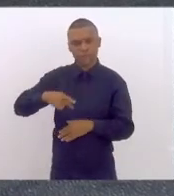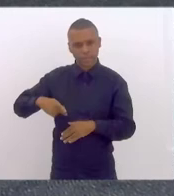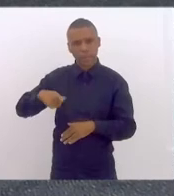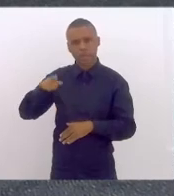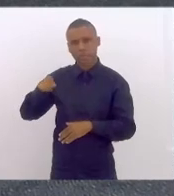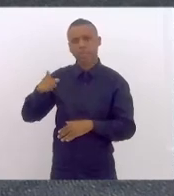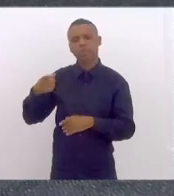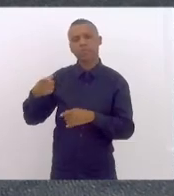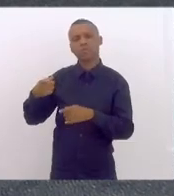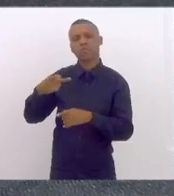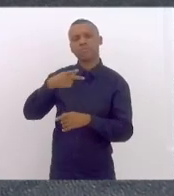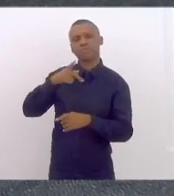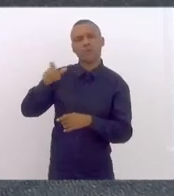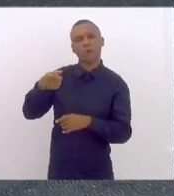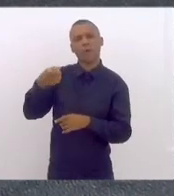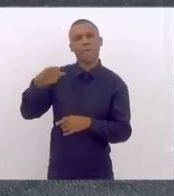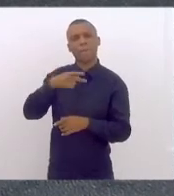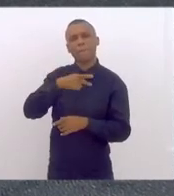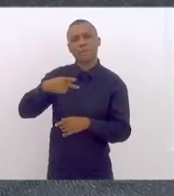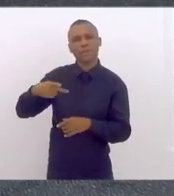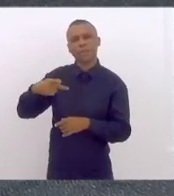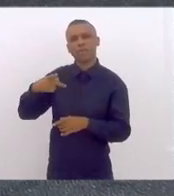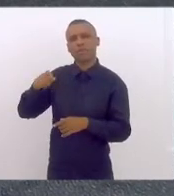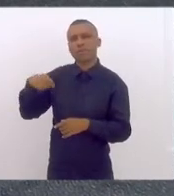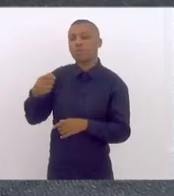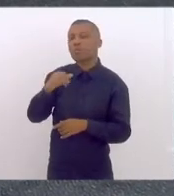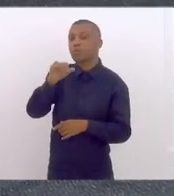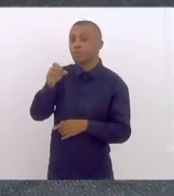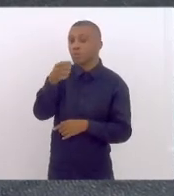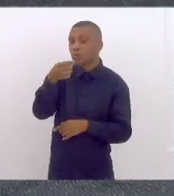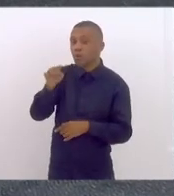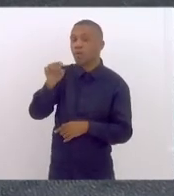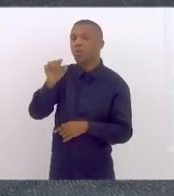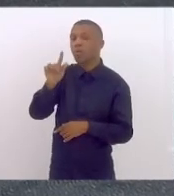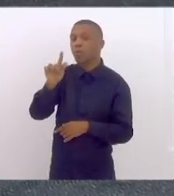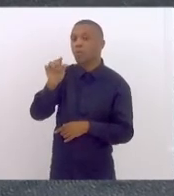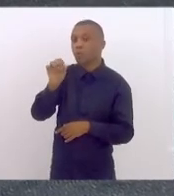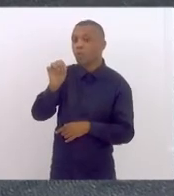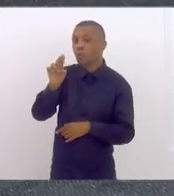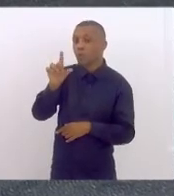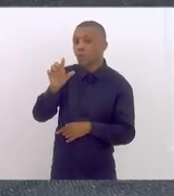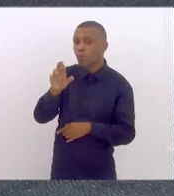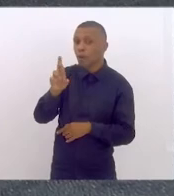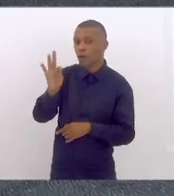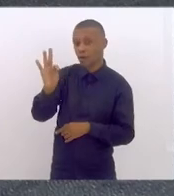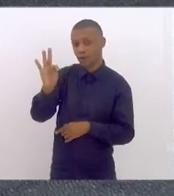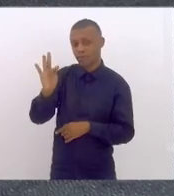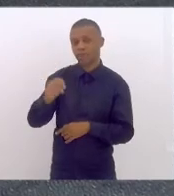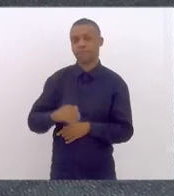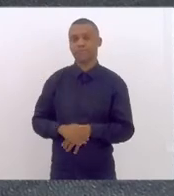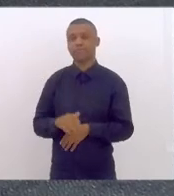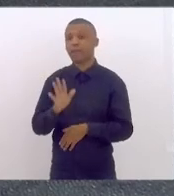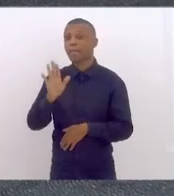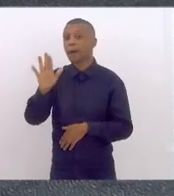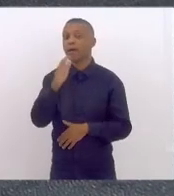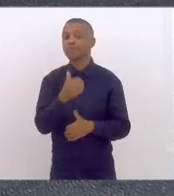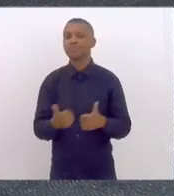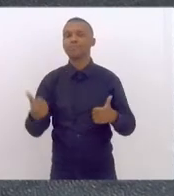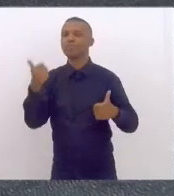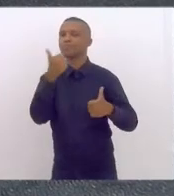cujo presidenta era o João Goulart mas no lugar dele